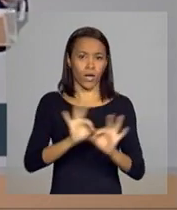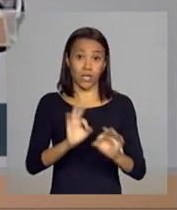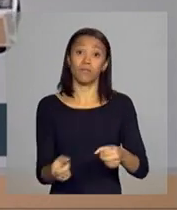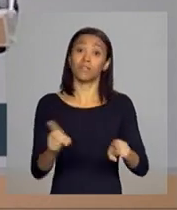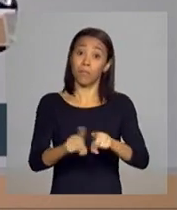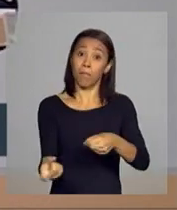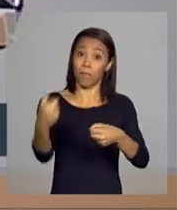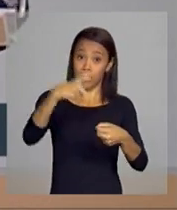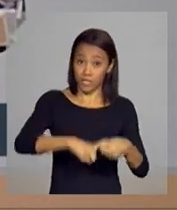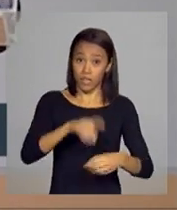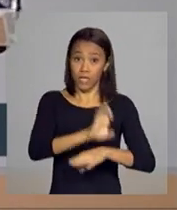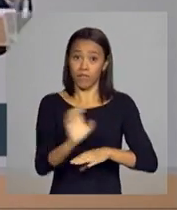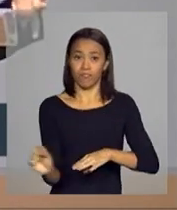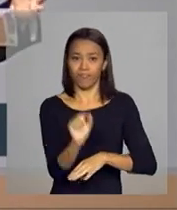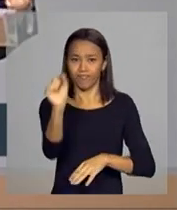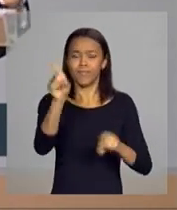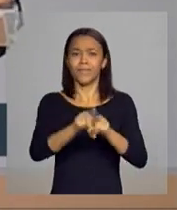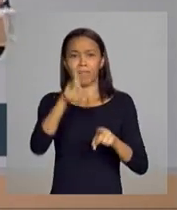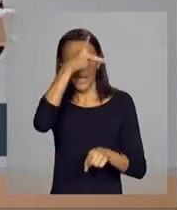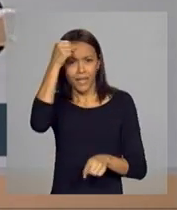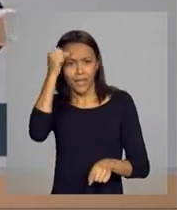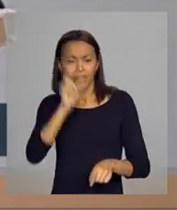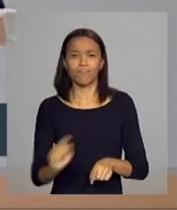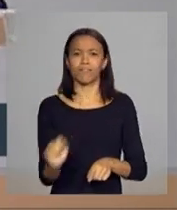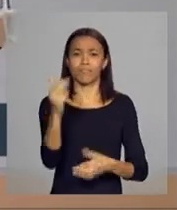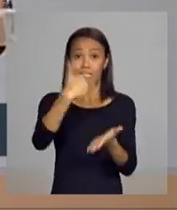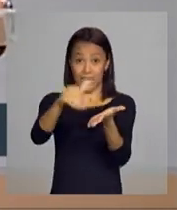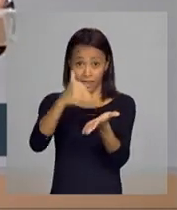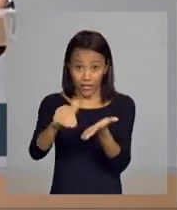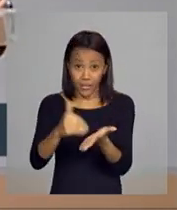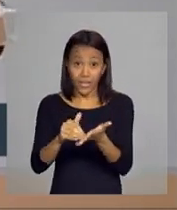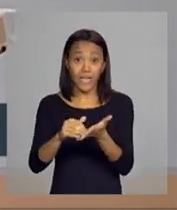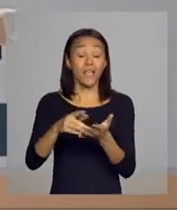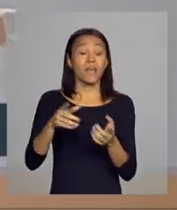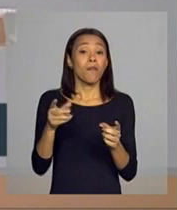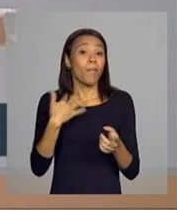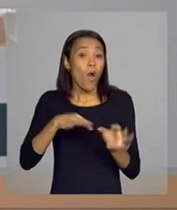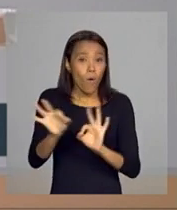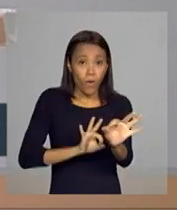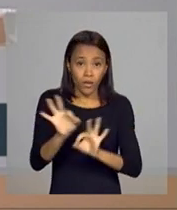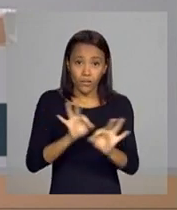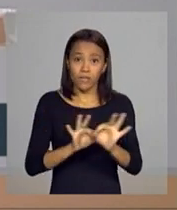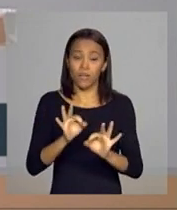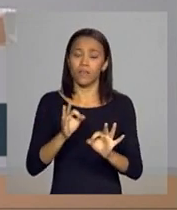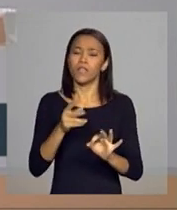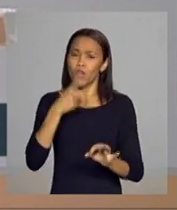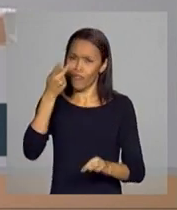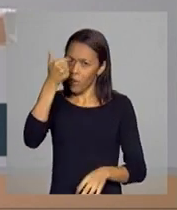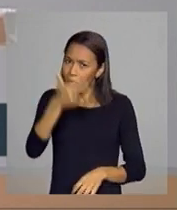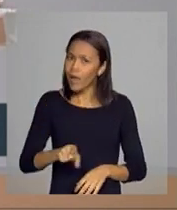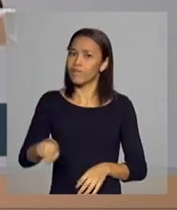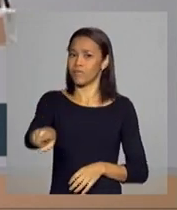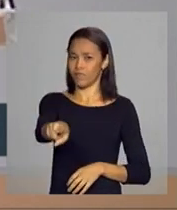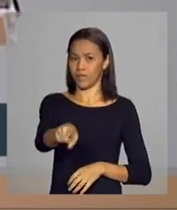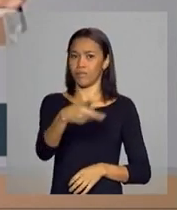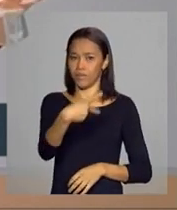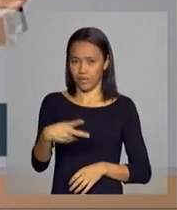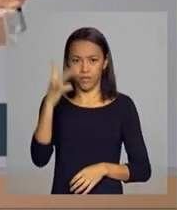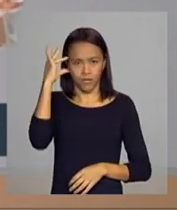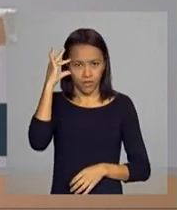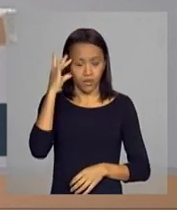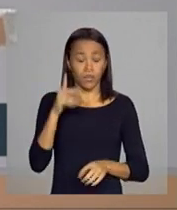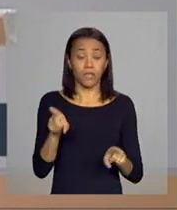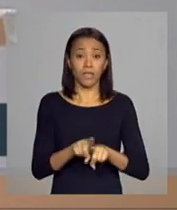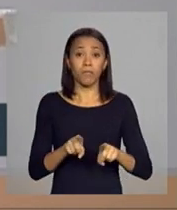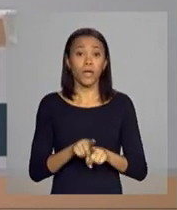secretarias estaduais, secretarias municipais, prefeitos, organizar essa demanda. E eu lhe digo mais, presidenta, em